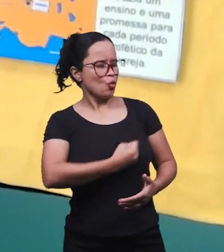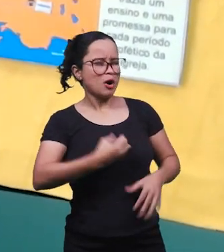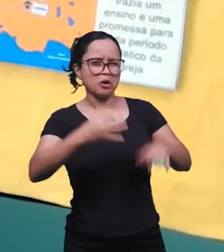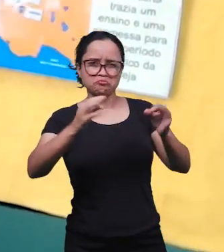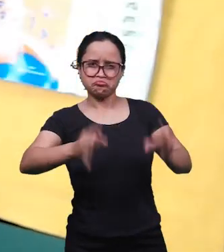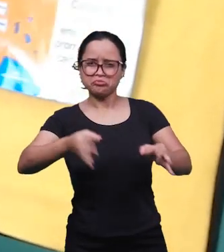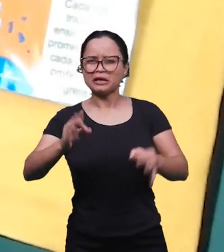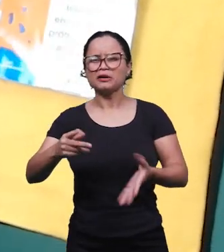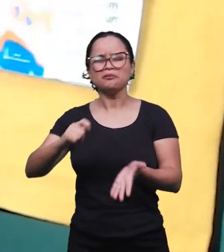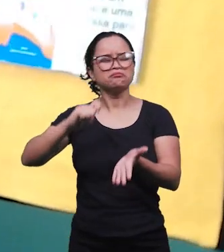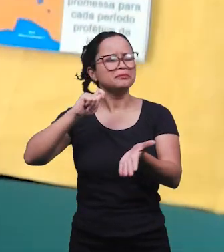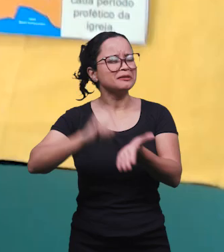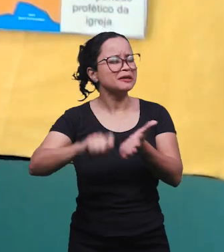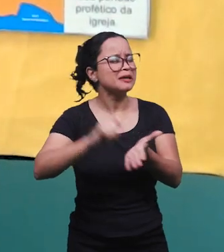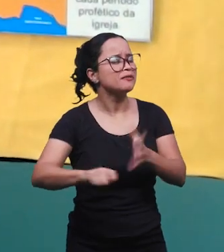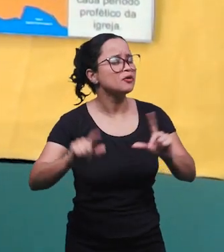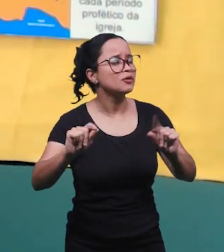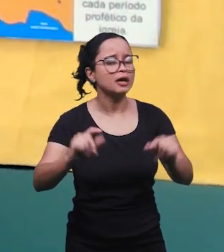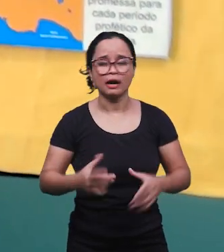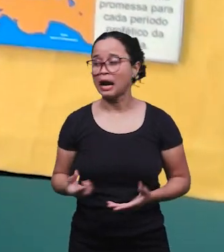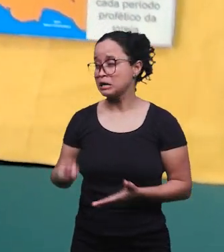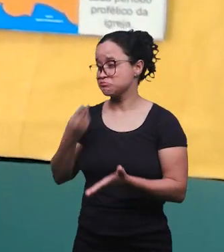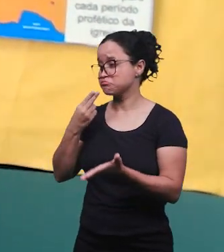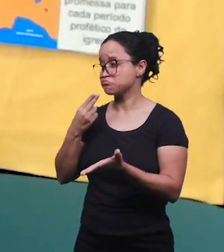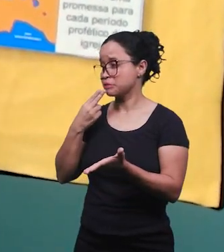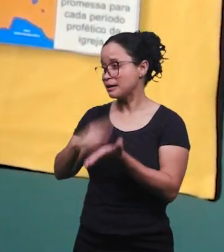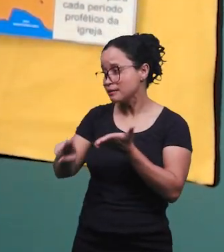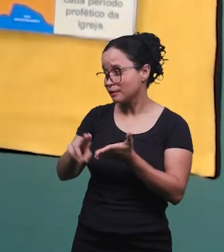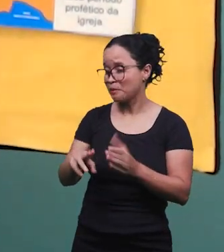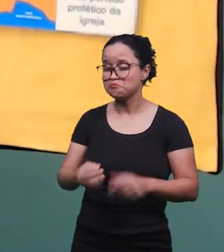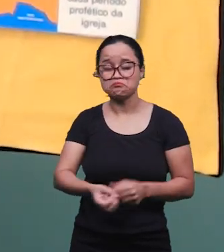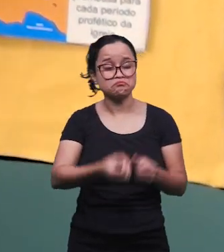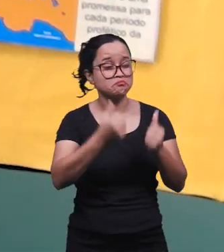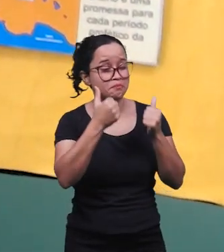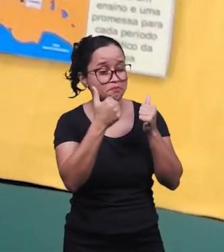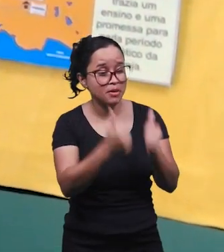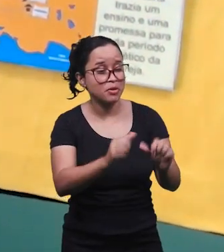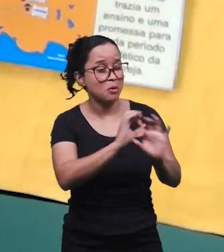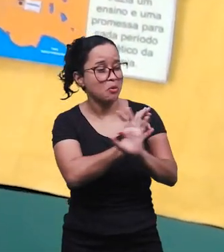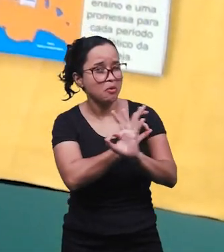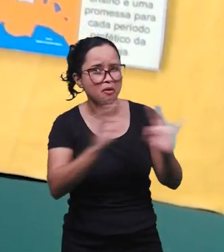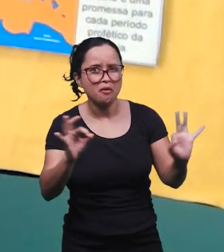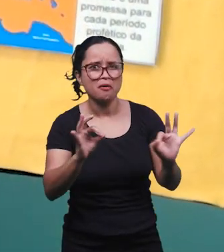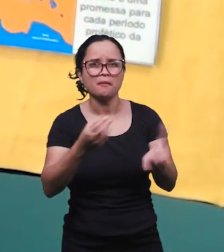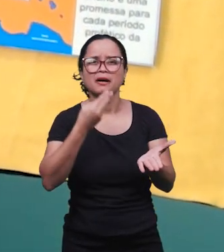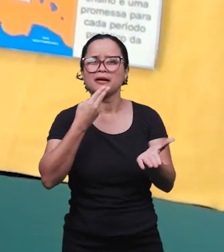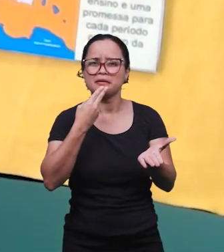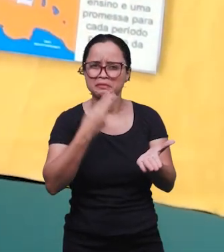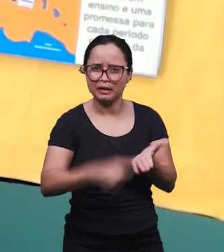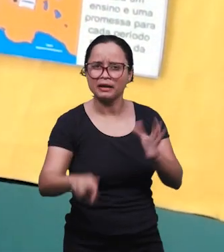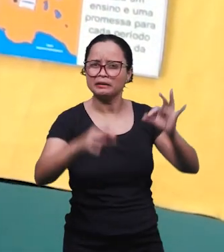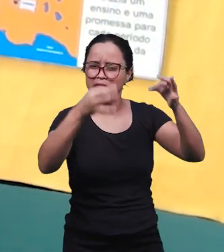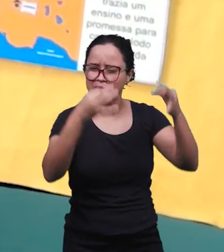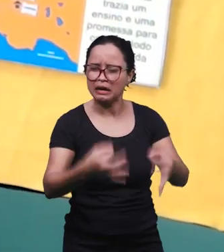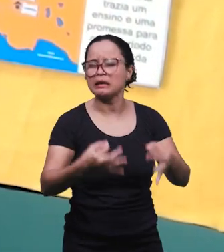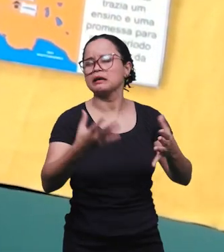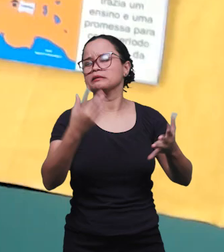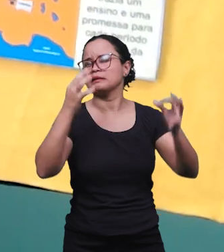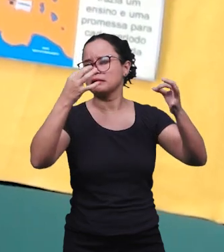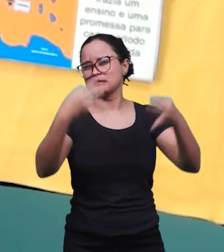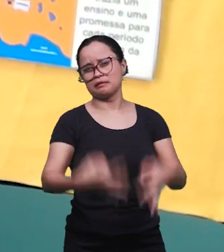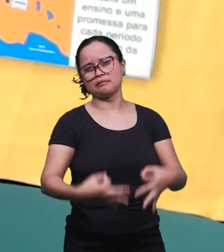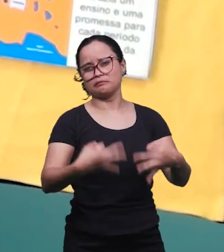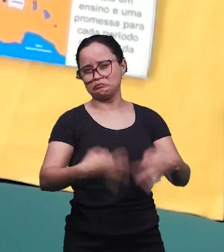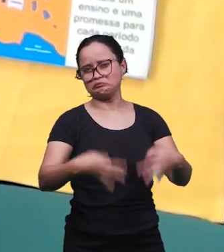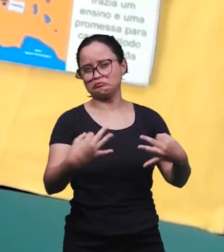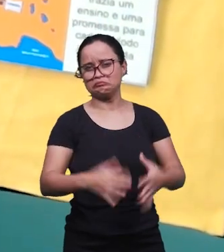quê? Escreveu o quê? Cartas. Muito bem, ele escreveu ali cartas,